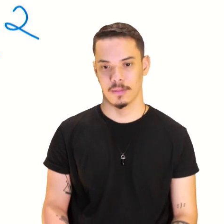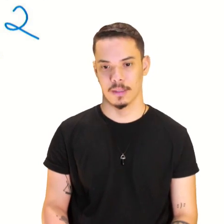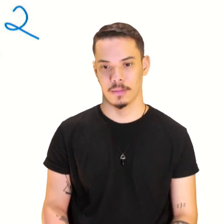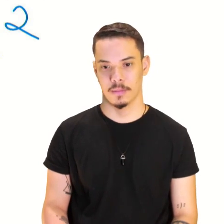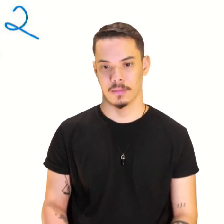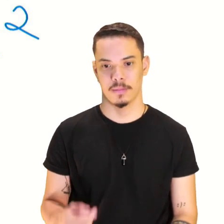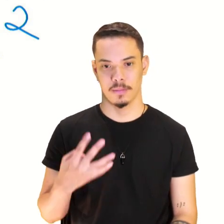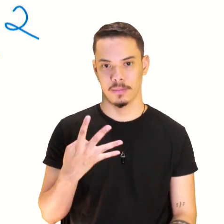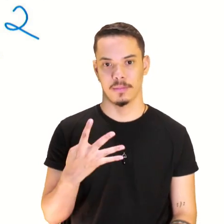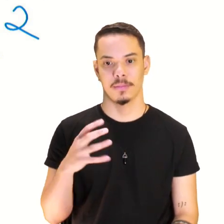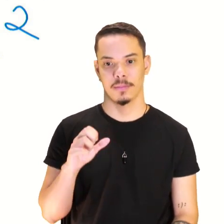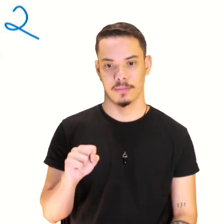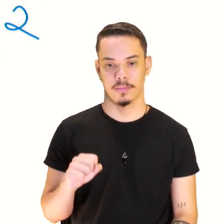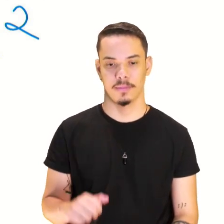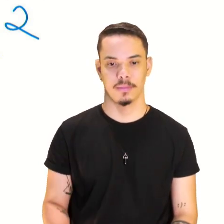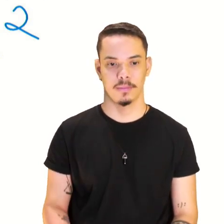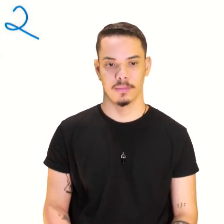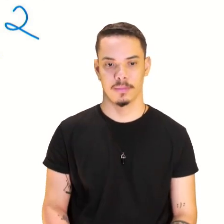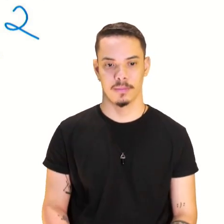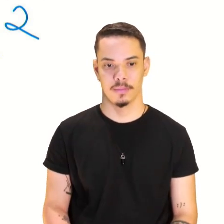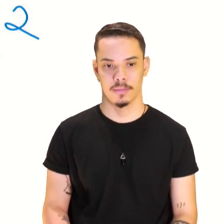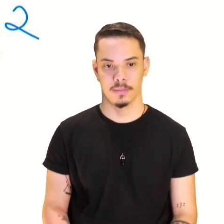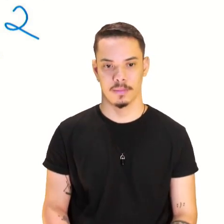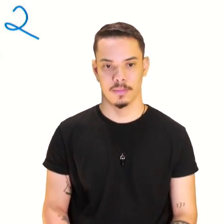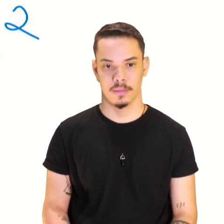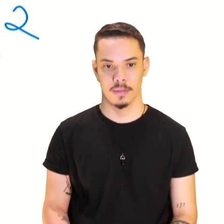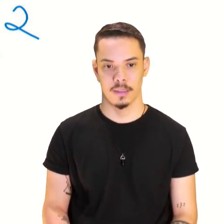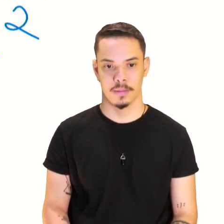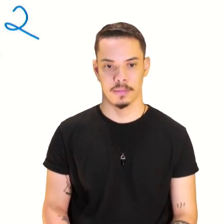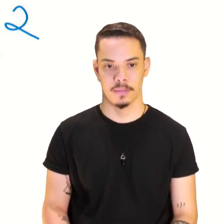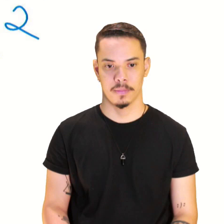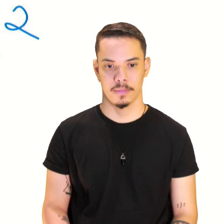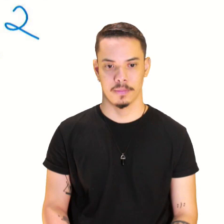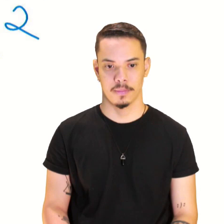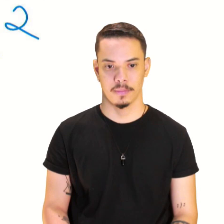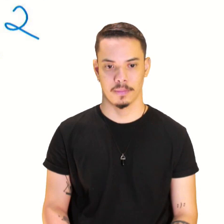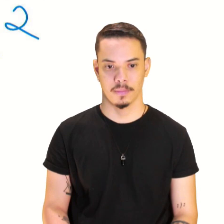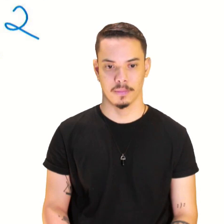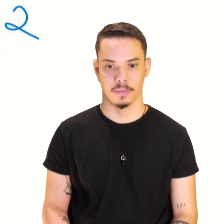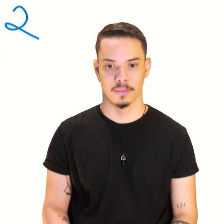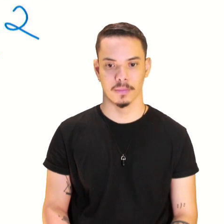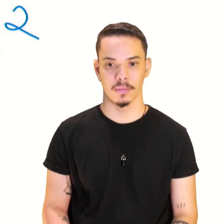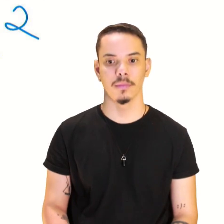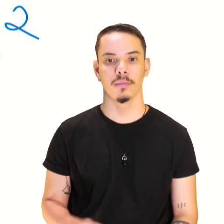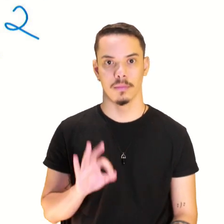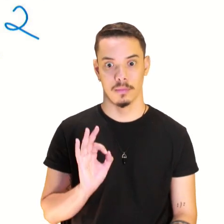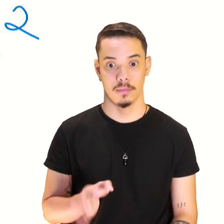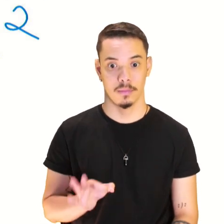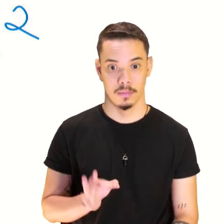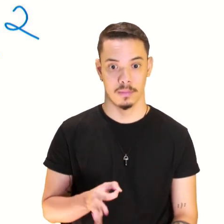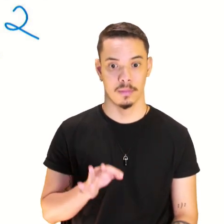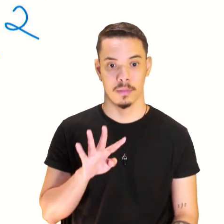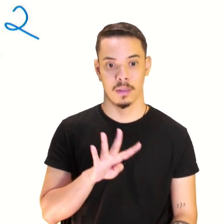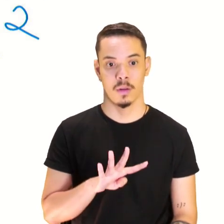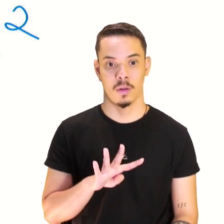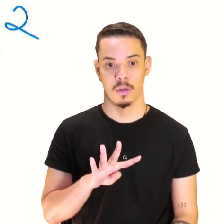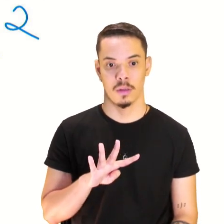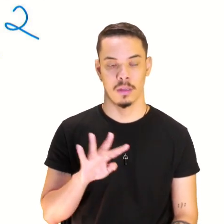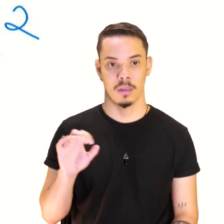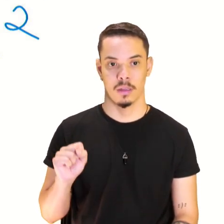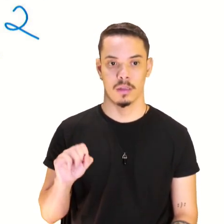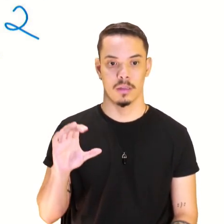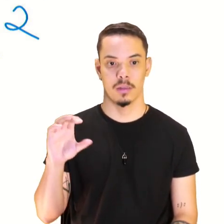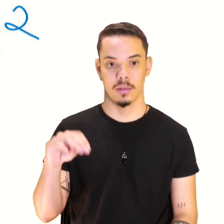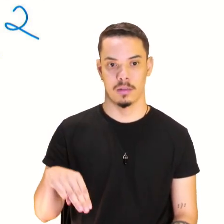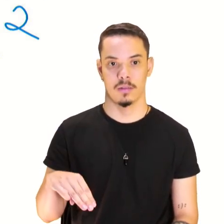(48). Muito bem, então a altura do nosso triângulo maior é 48 centímetros. E a do menor? A do menor é